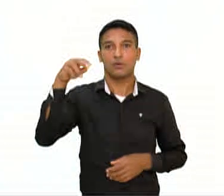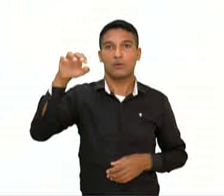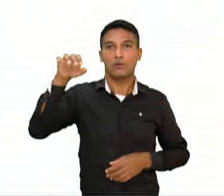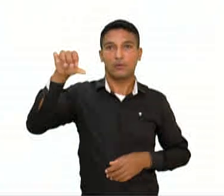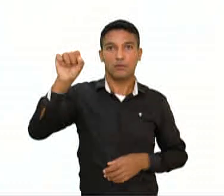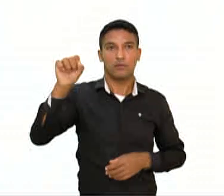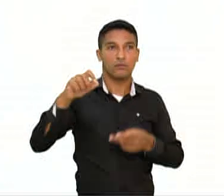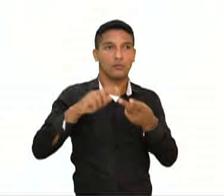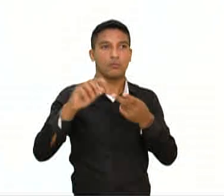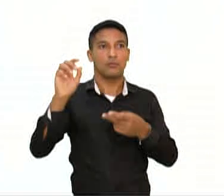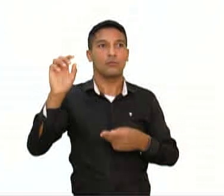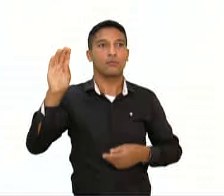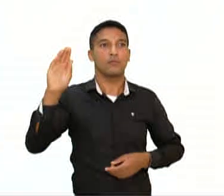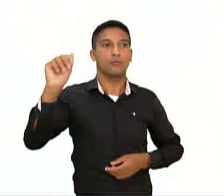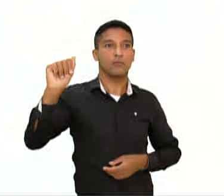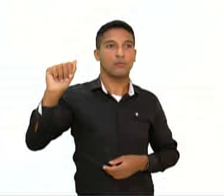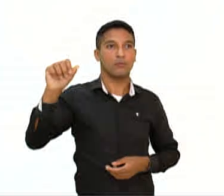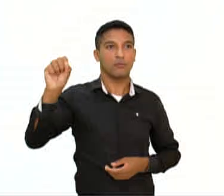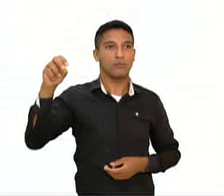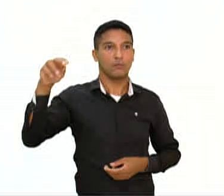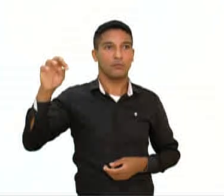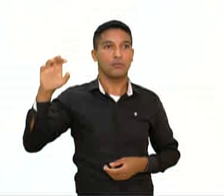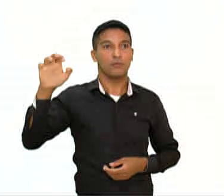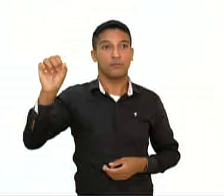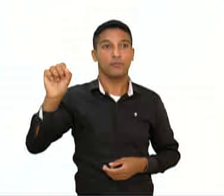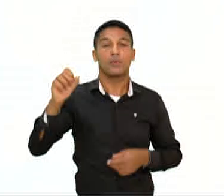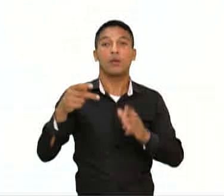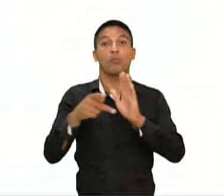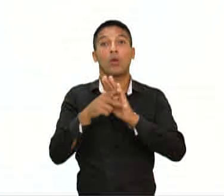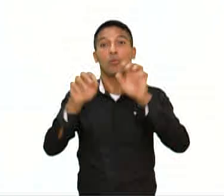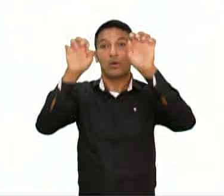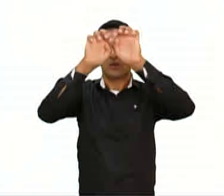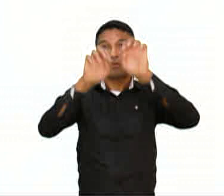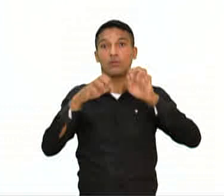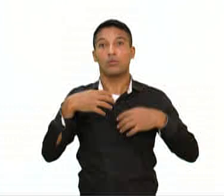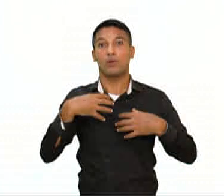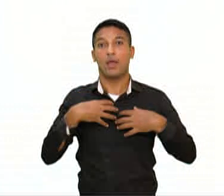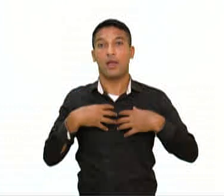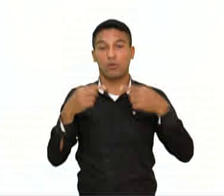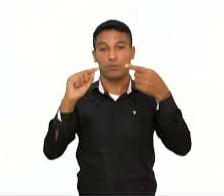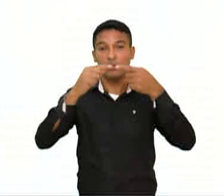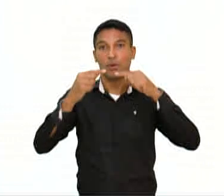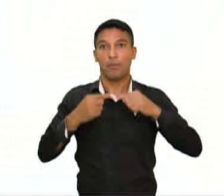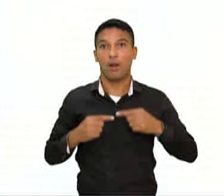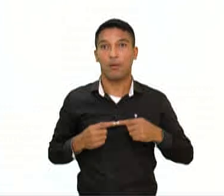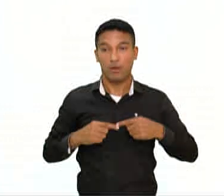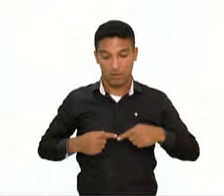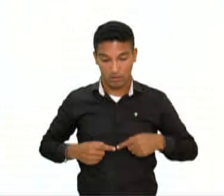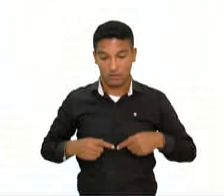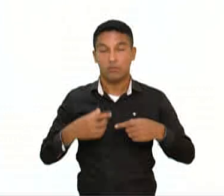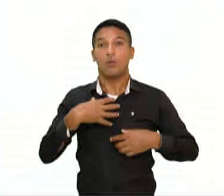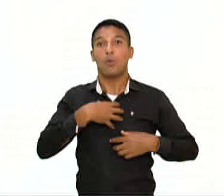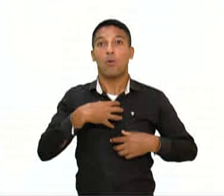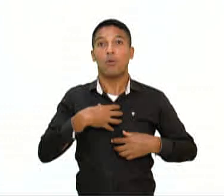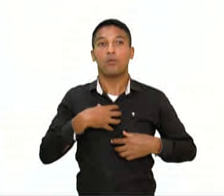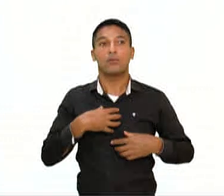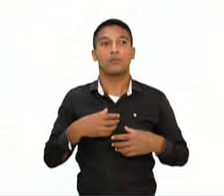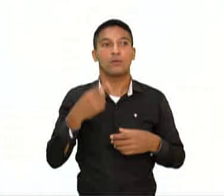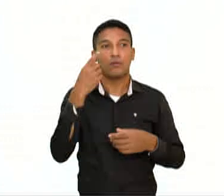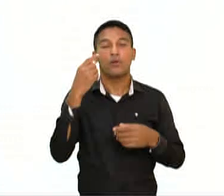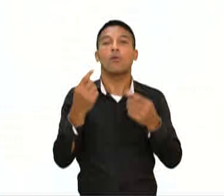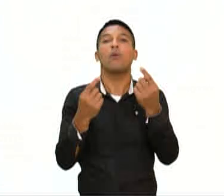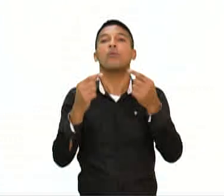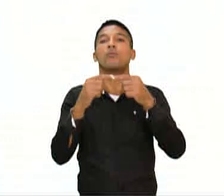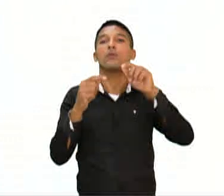esse sistema. Indica a opção que, respectivamente, relaciona as estruturas aos sentidos. Alternativa A, audição e olfação. Alternativa